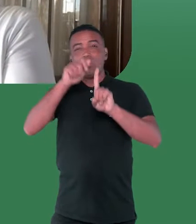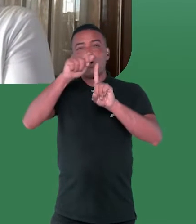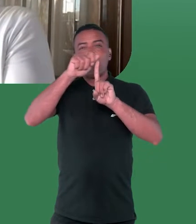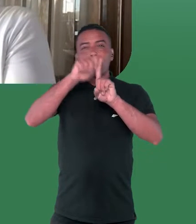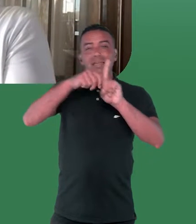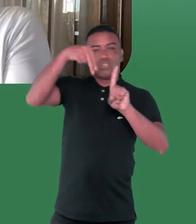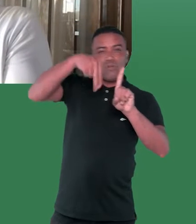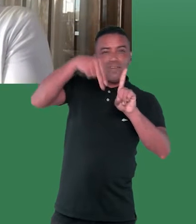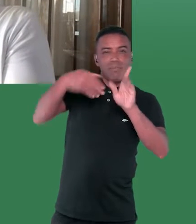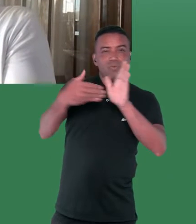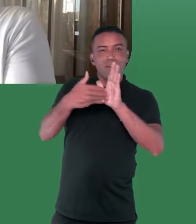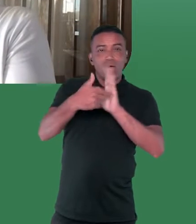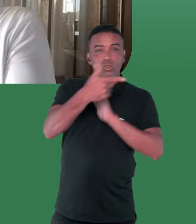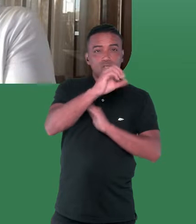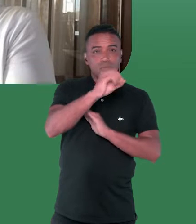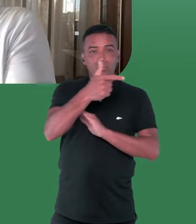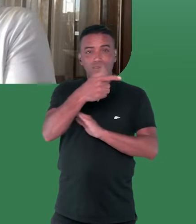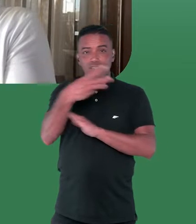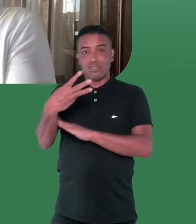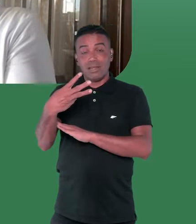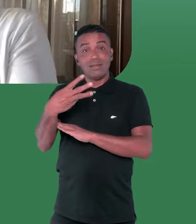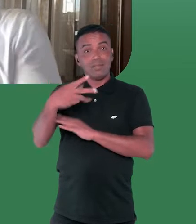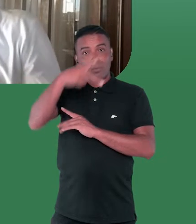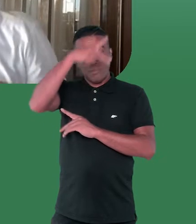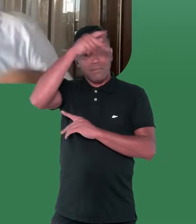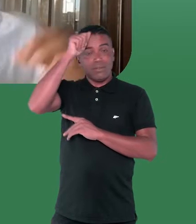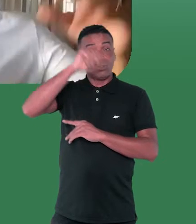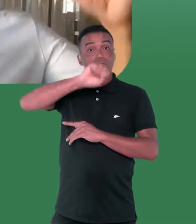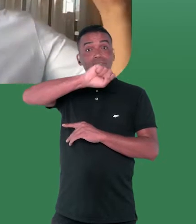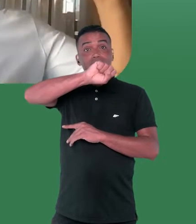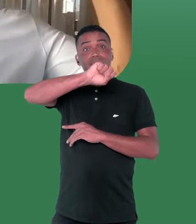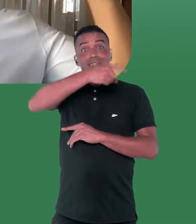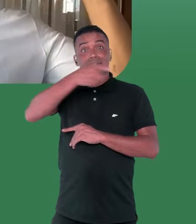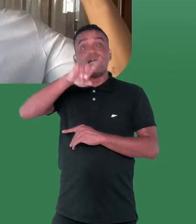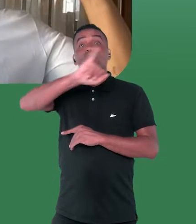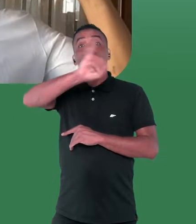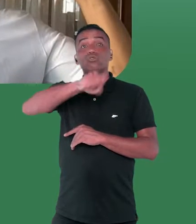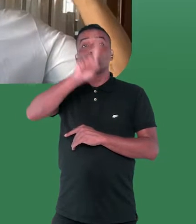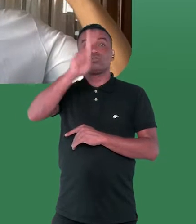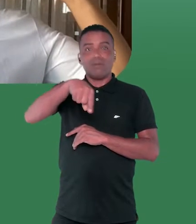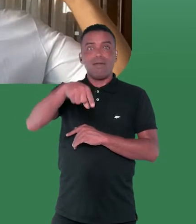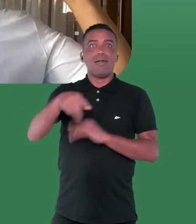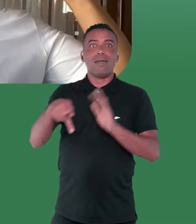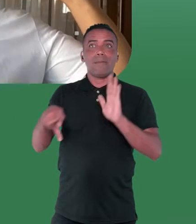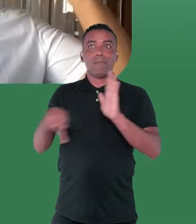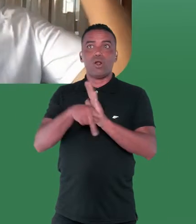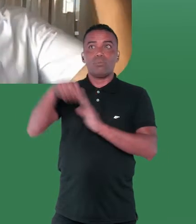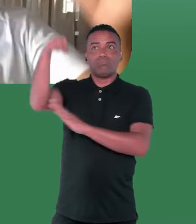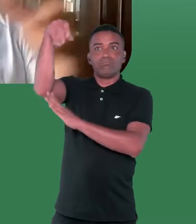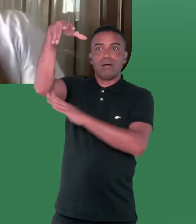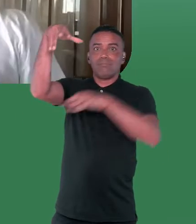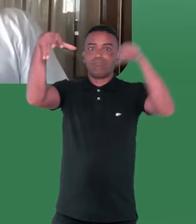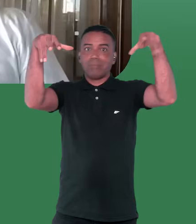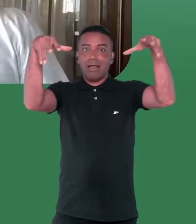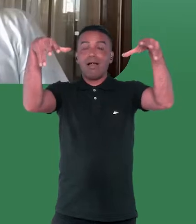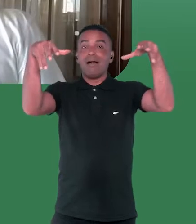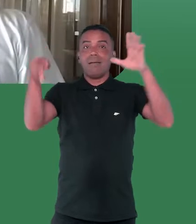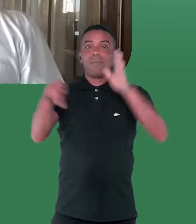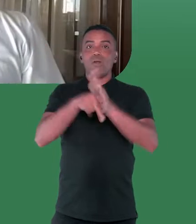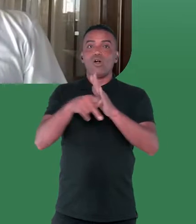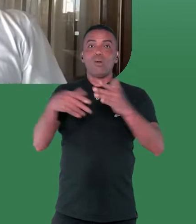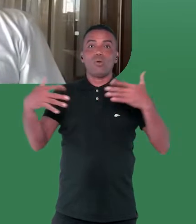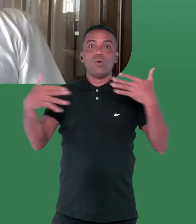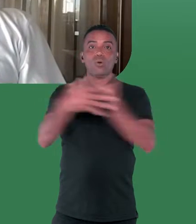de 2023, é que a Prefeitura de São José da Lapa colocou iluminação e melhorou a estrada de 4 quilômetros de acesso a Inácia de